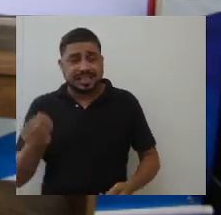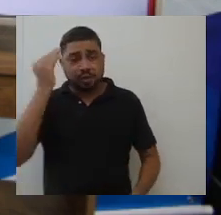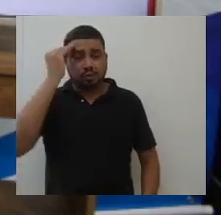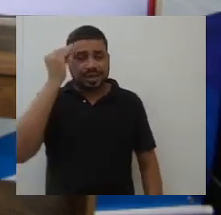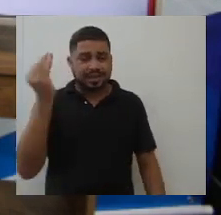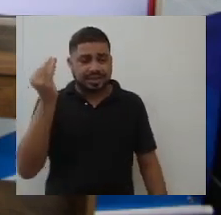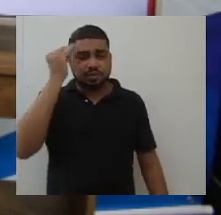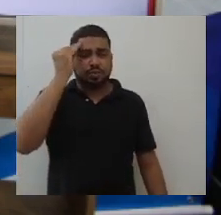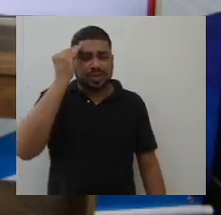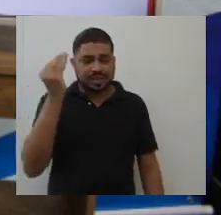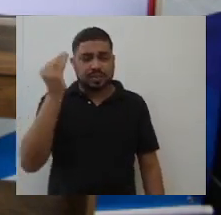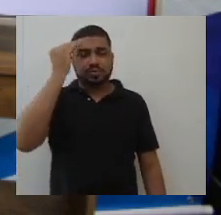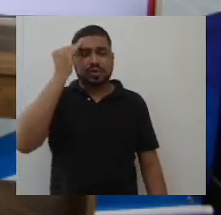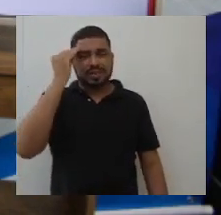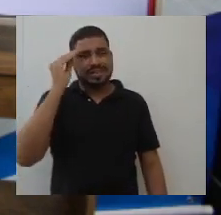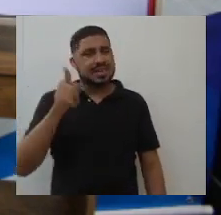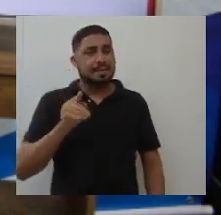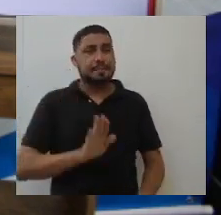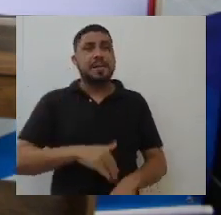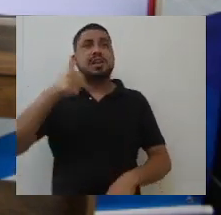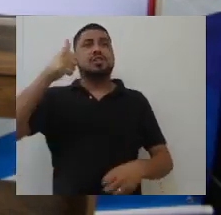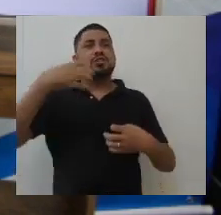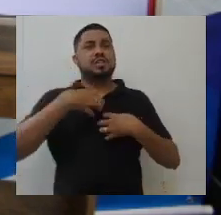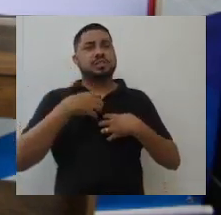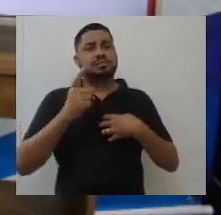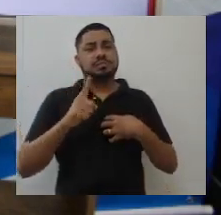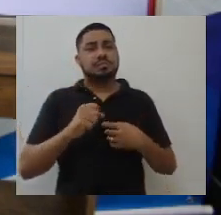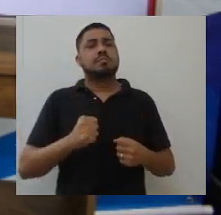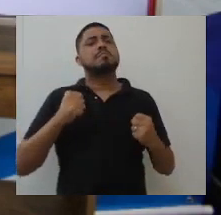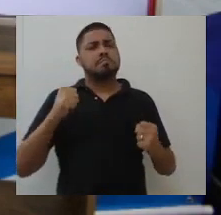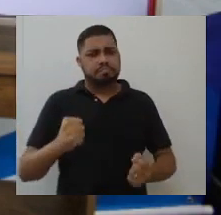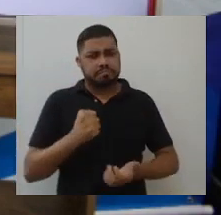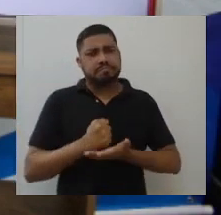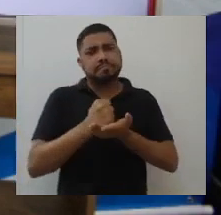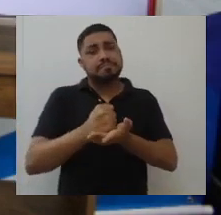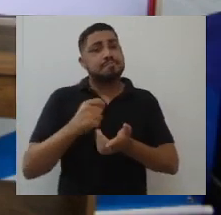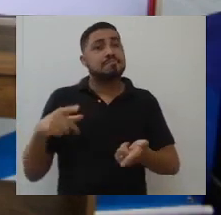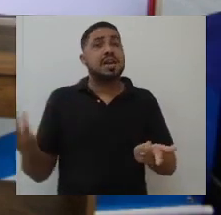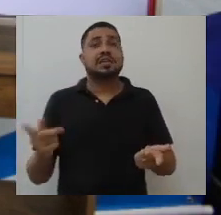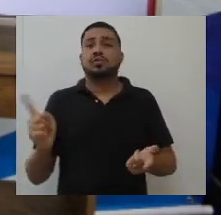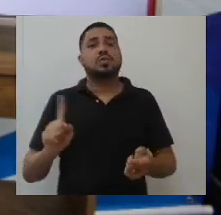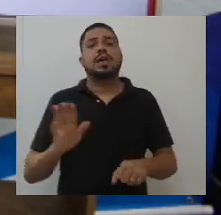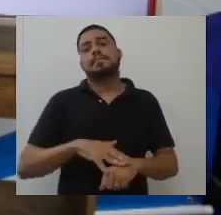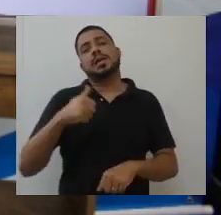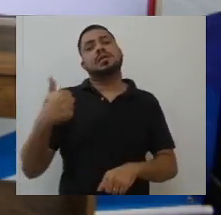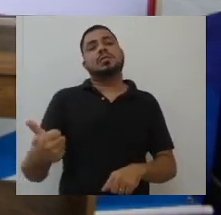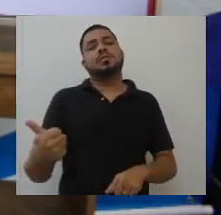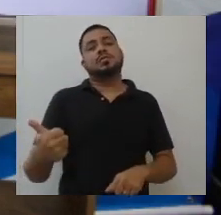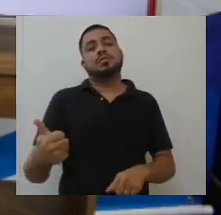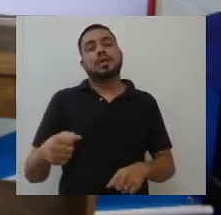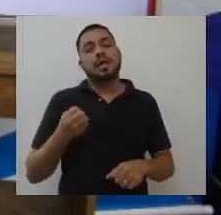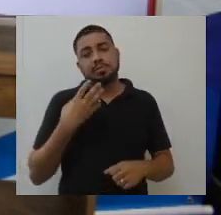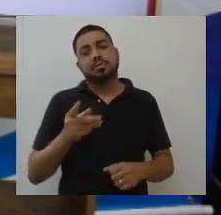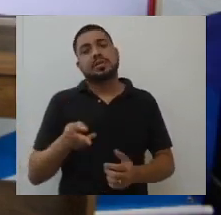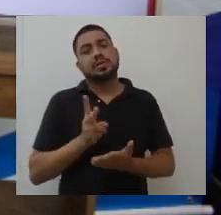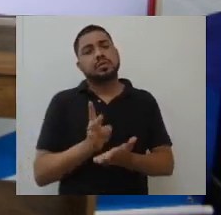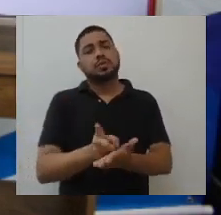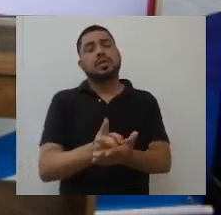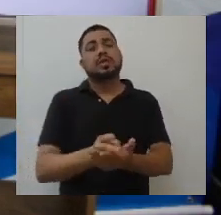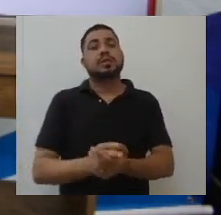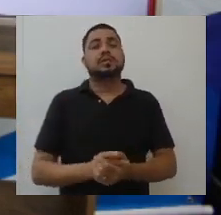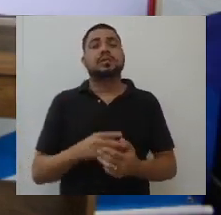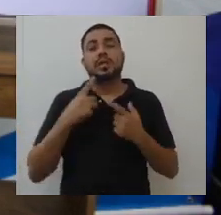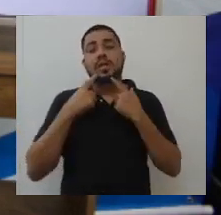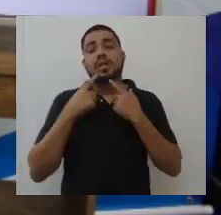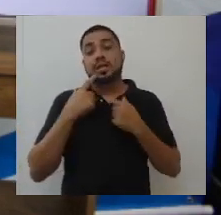saída, a saída mais efetiva. Pode ajudar, mas não é a mais efetiva, tá bom? É você estar sempre ali em contato com a língua. E aí eu